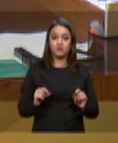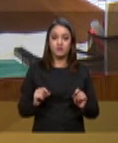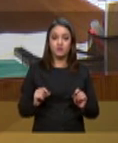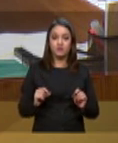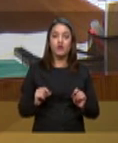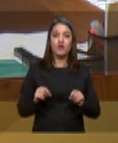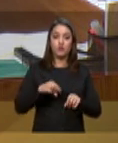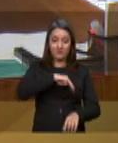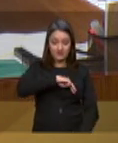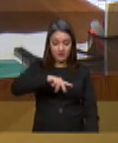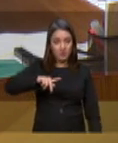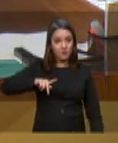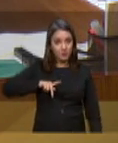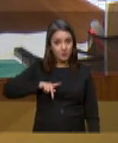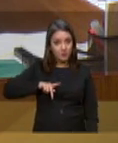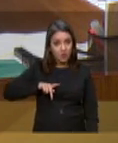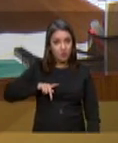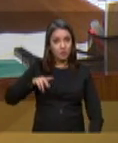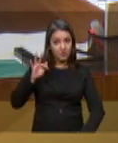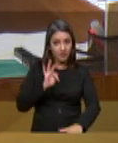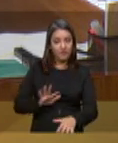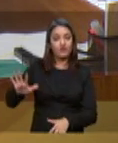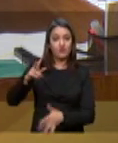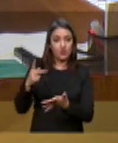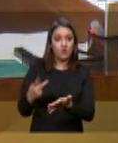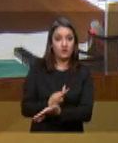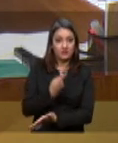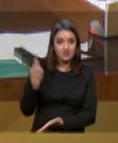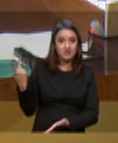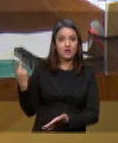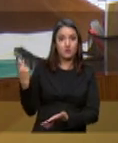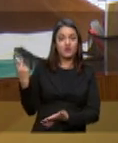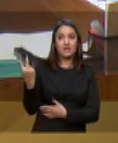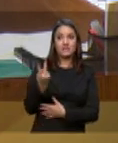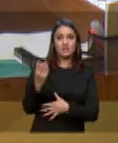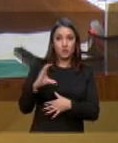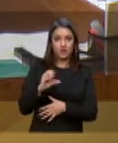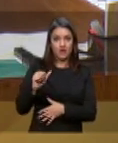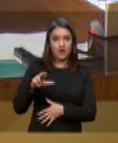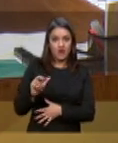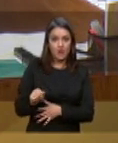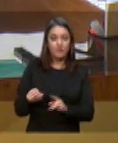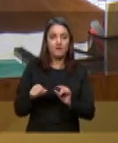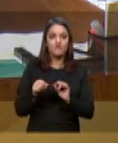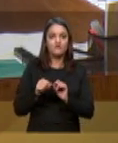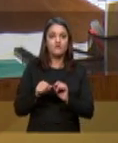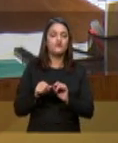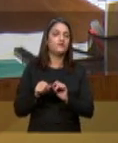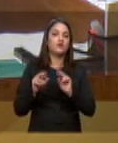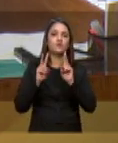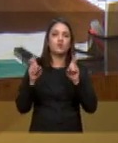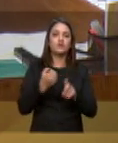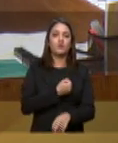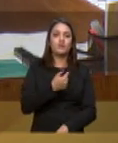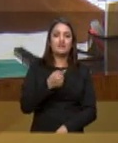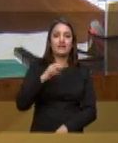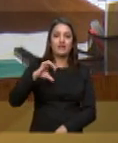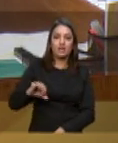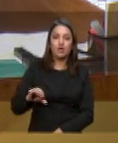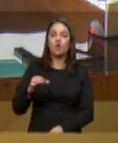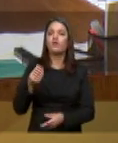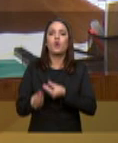próprio Ministério Público Federal, tanto que, por meio da sua segunda Câmara, proferiu o enunciado número 79, a orientar a